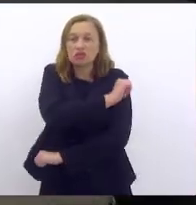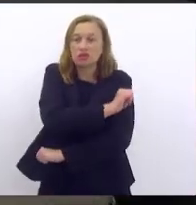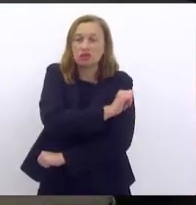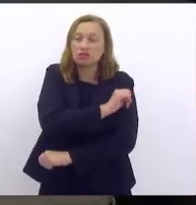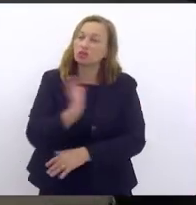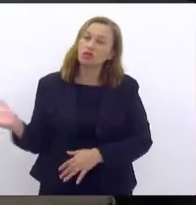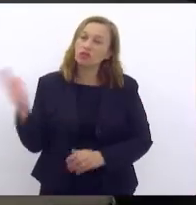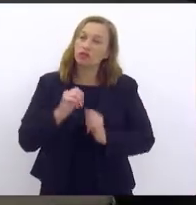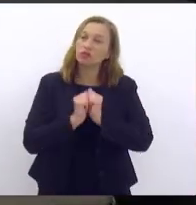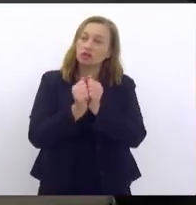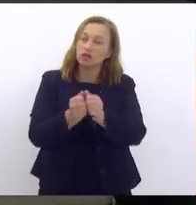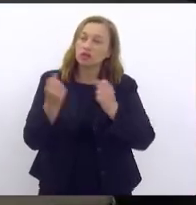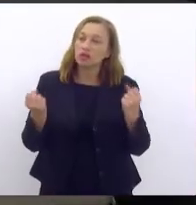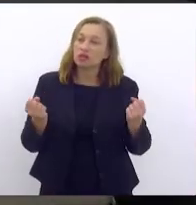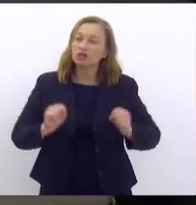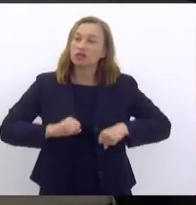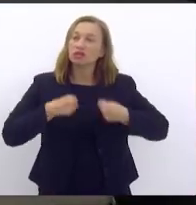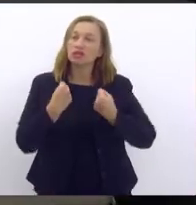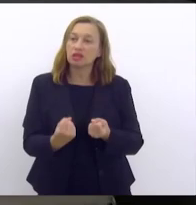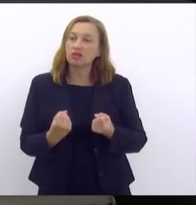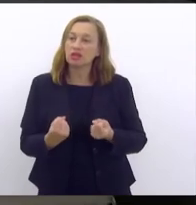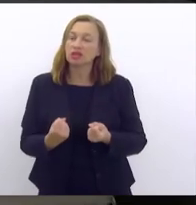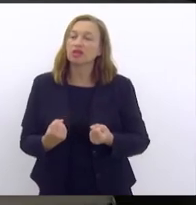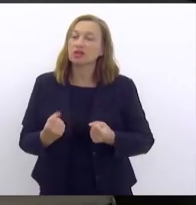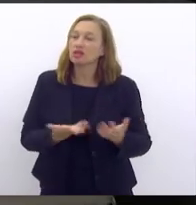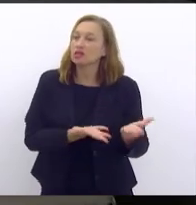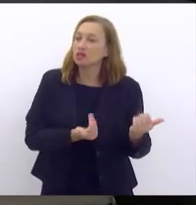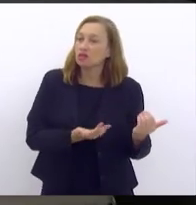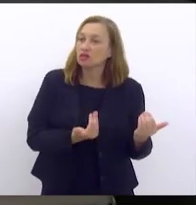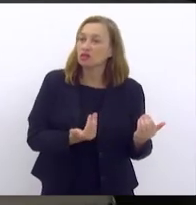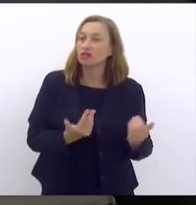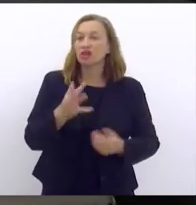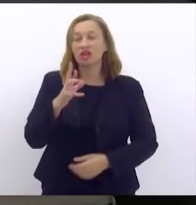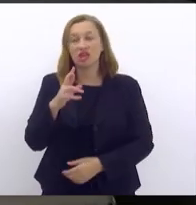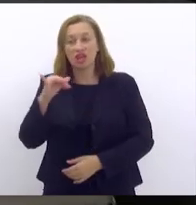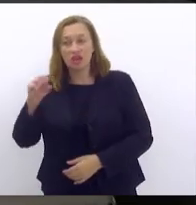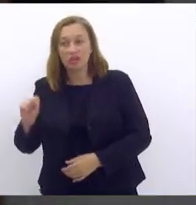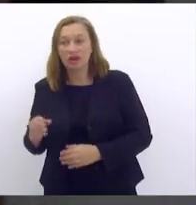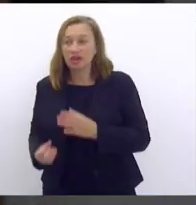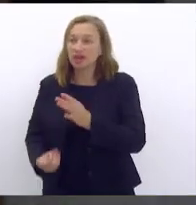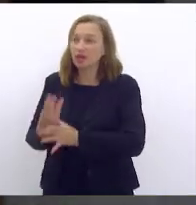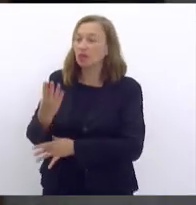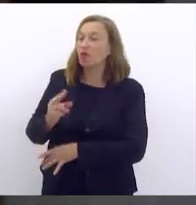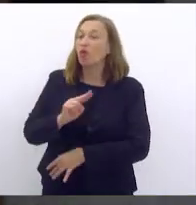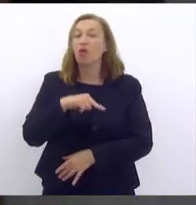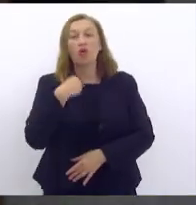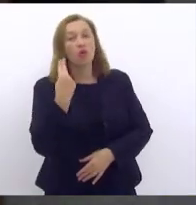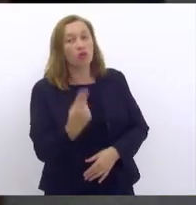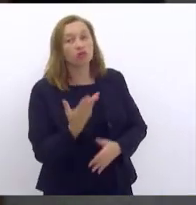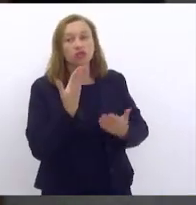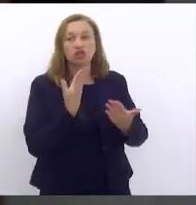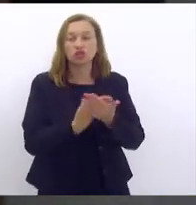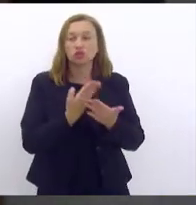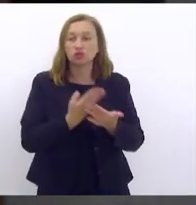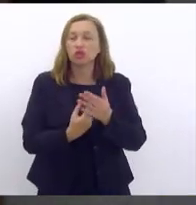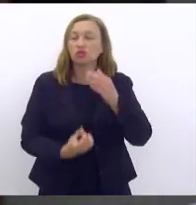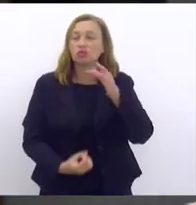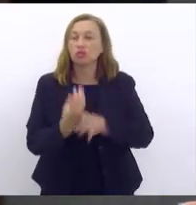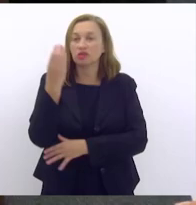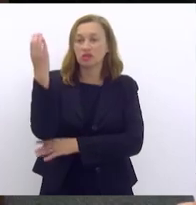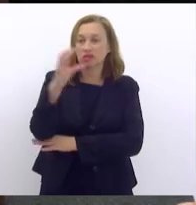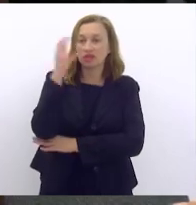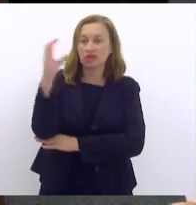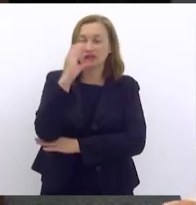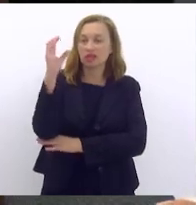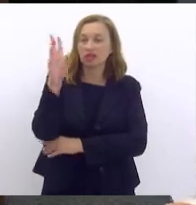vamos juntos em defesa das nossas juventudes, seja fazendo rima, deputado, seja estudando, produzindo ciência nas